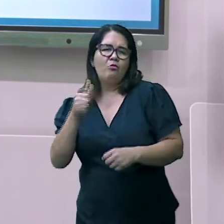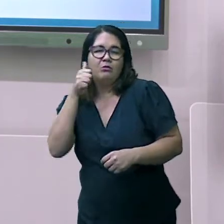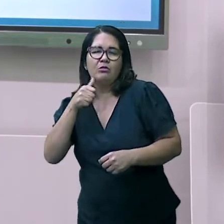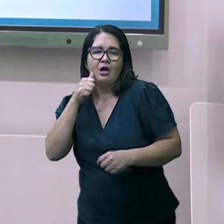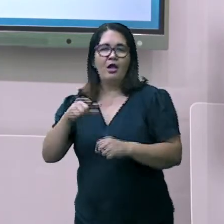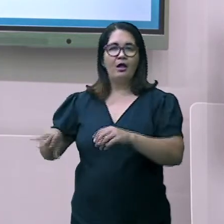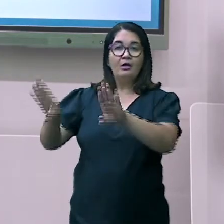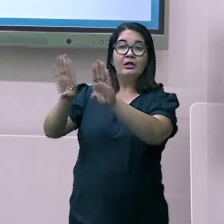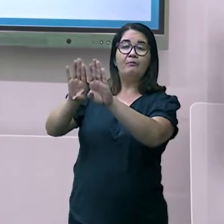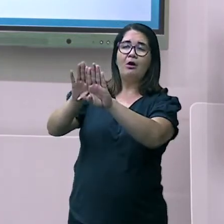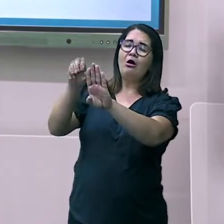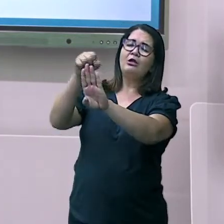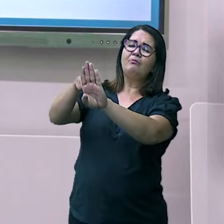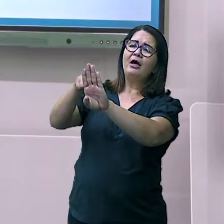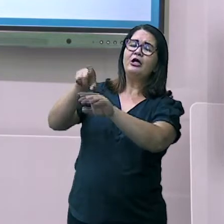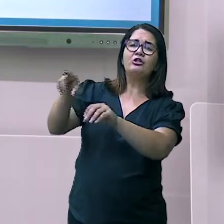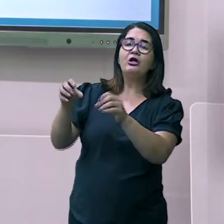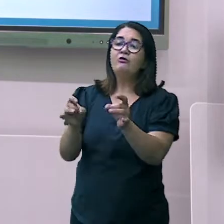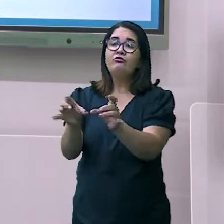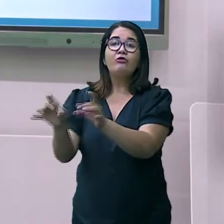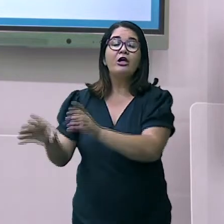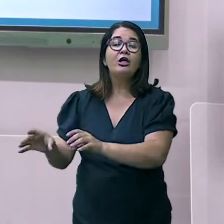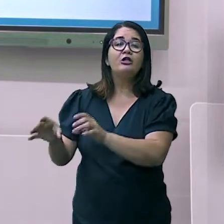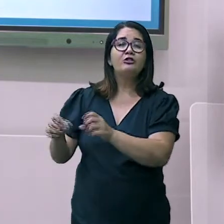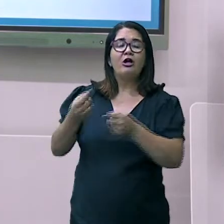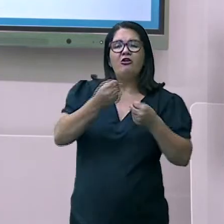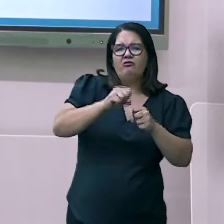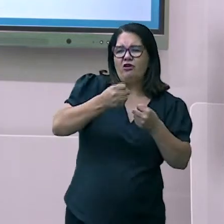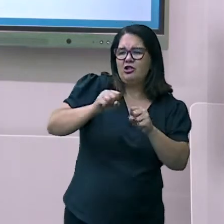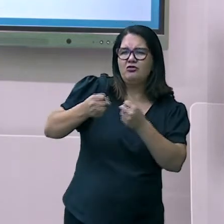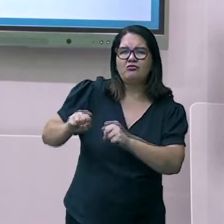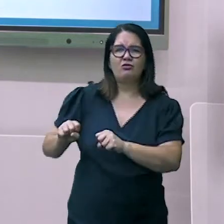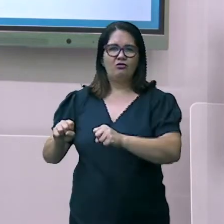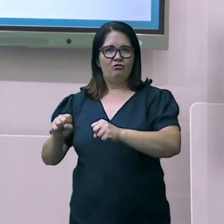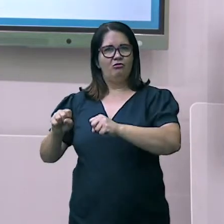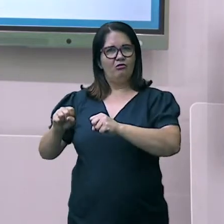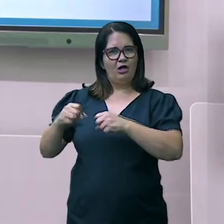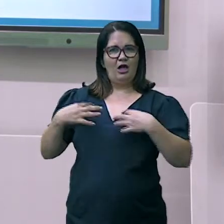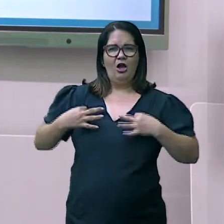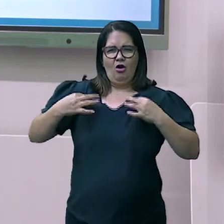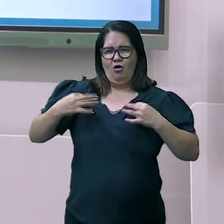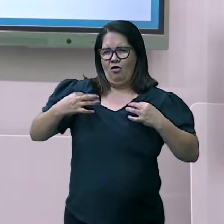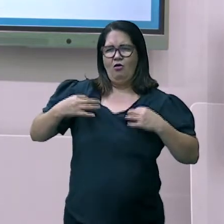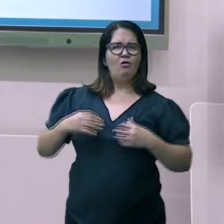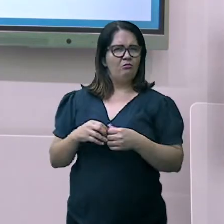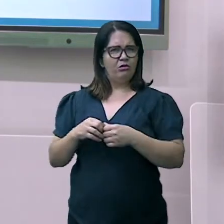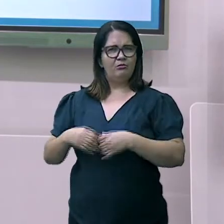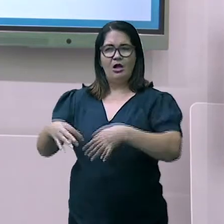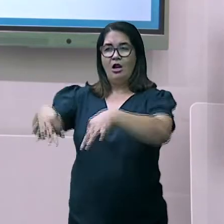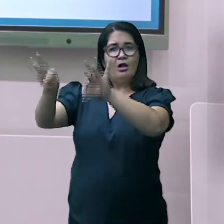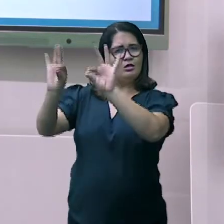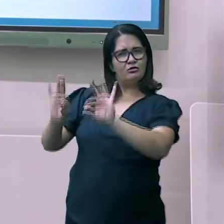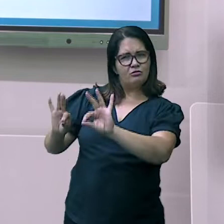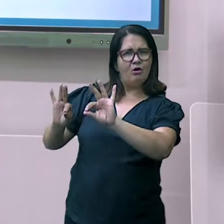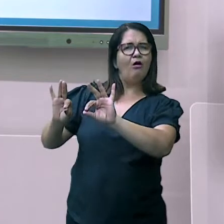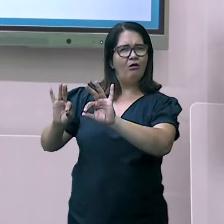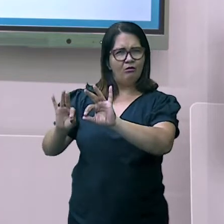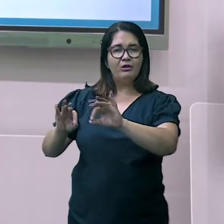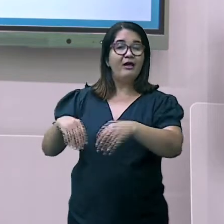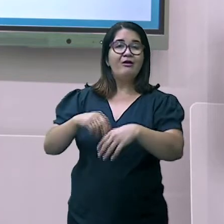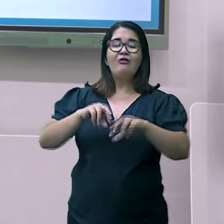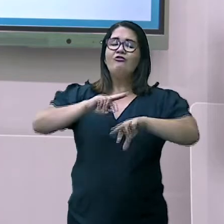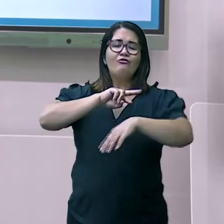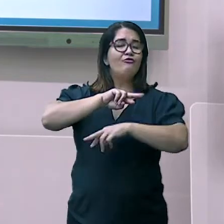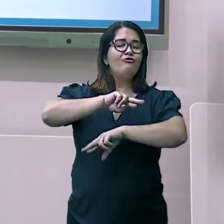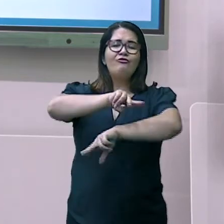chão, né? Às vezes um pão, algum tipo de pão, essas coisas assim. Eles não são mais